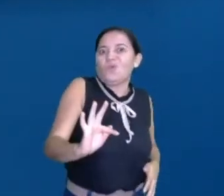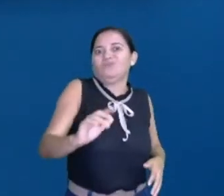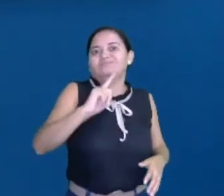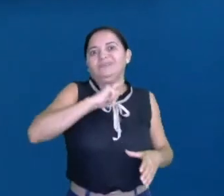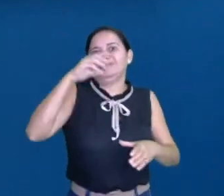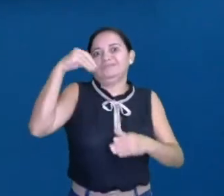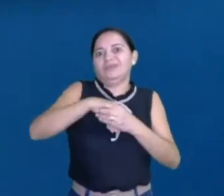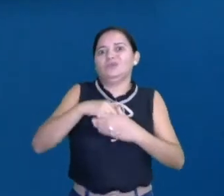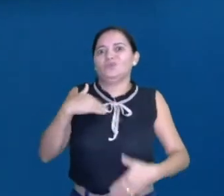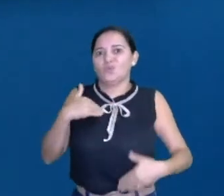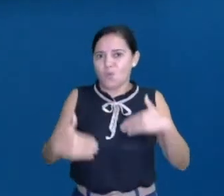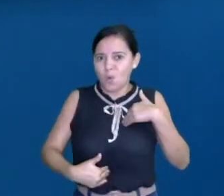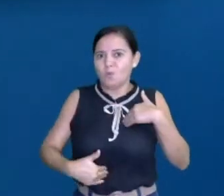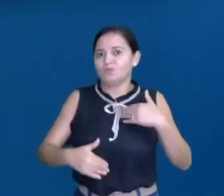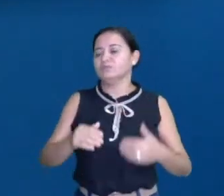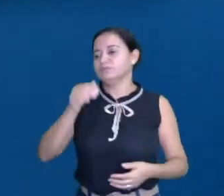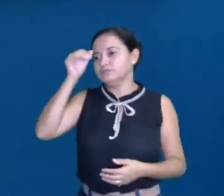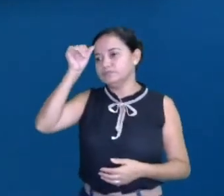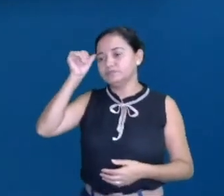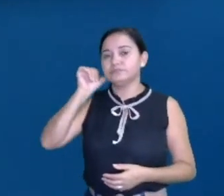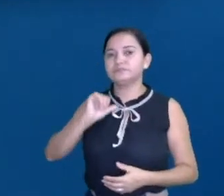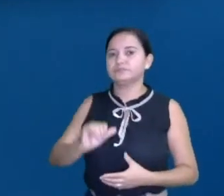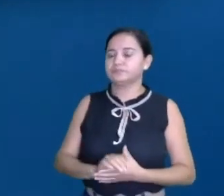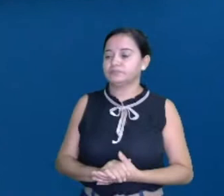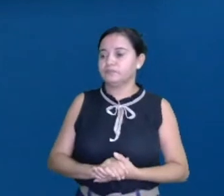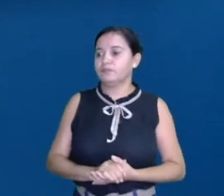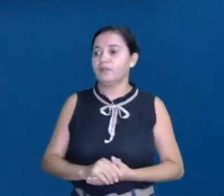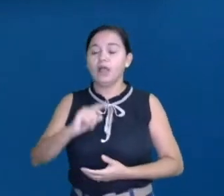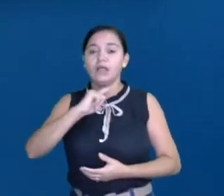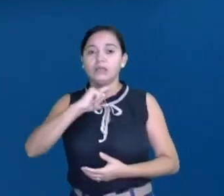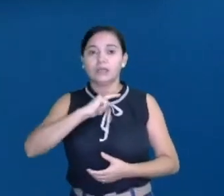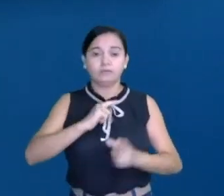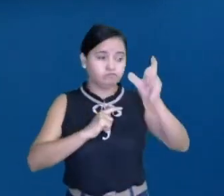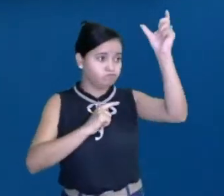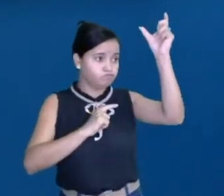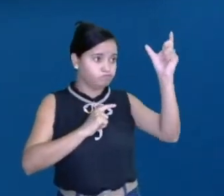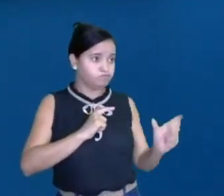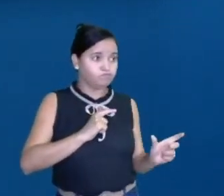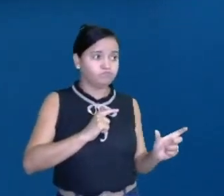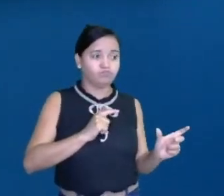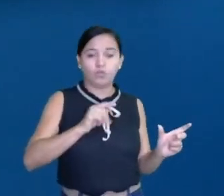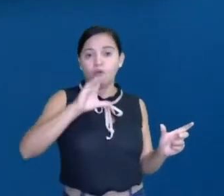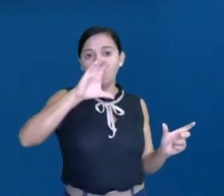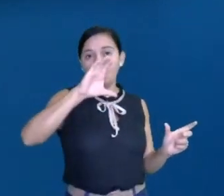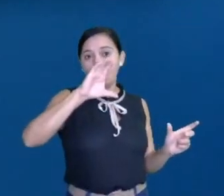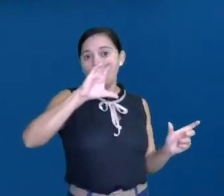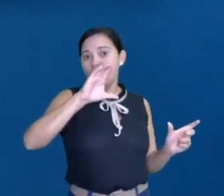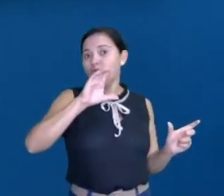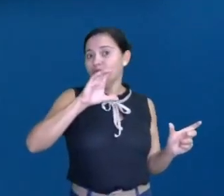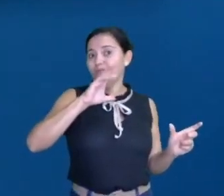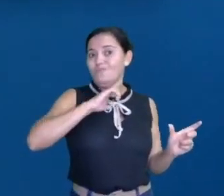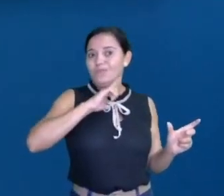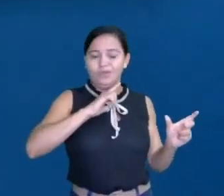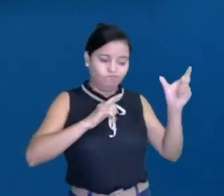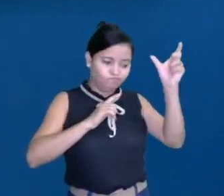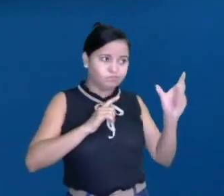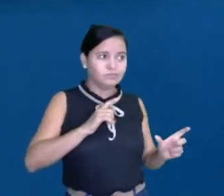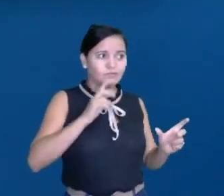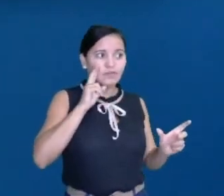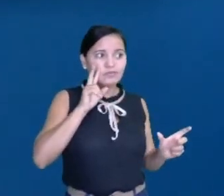Também temos a coluna vertebral. A coluna vertebral é formada por 7 ossos